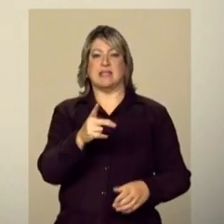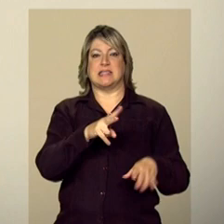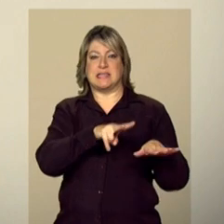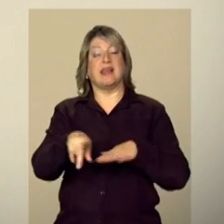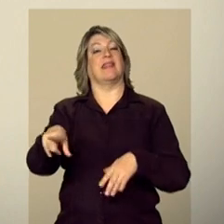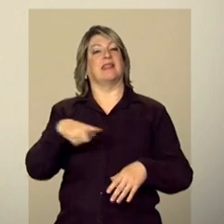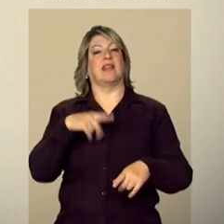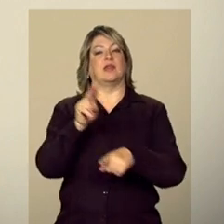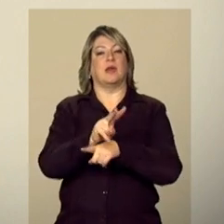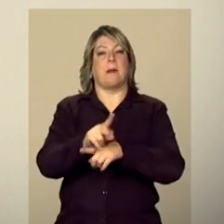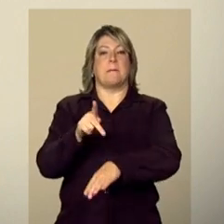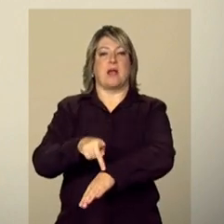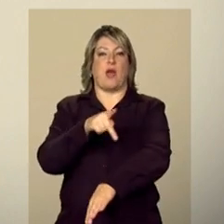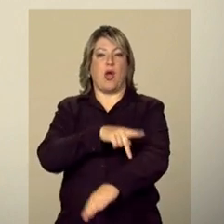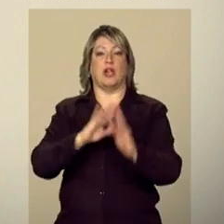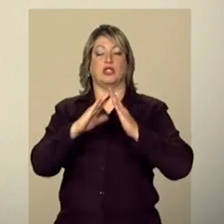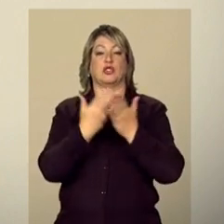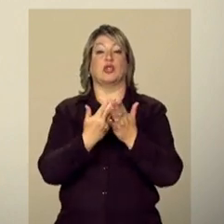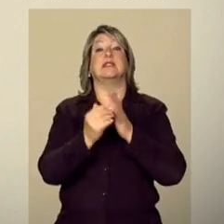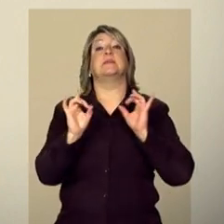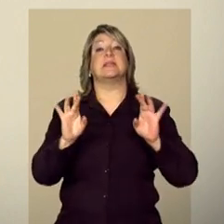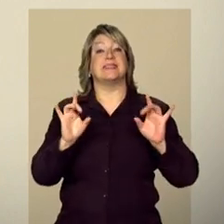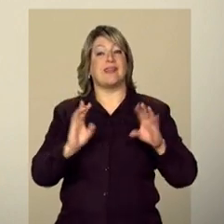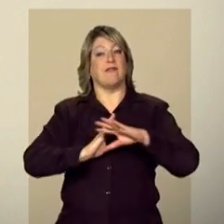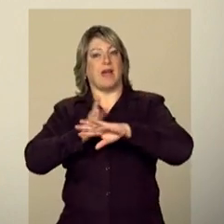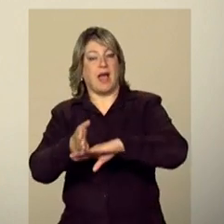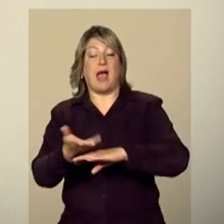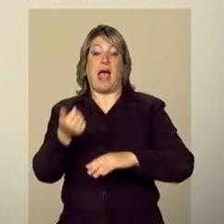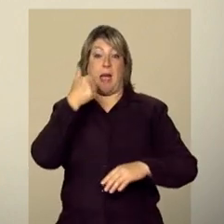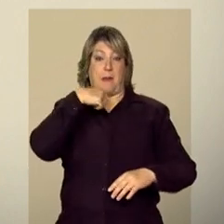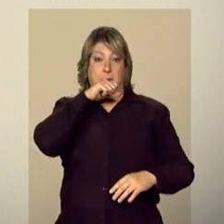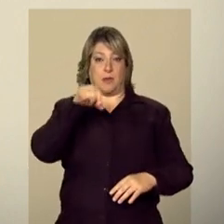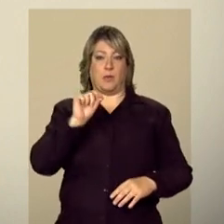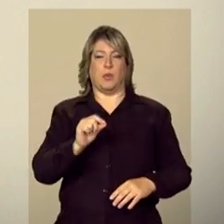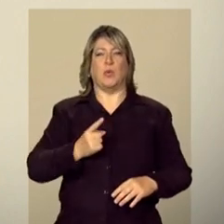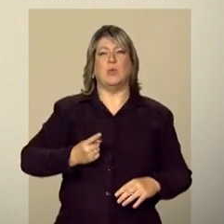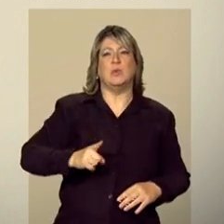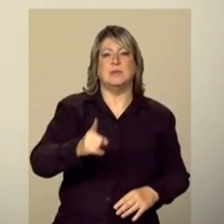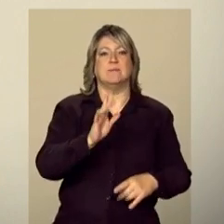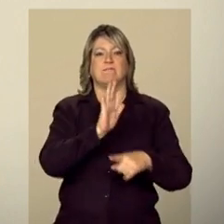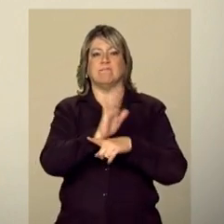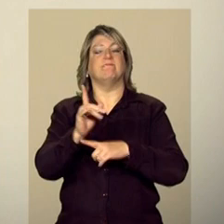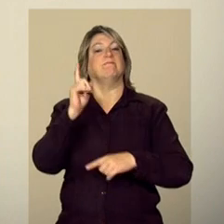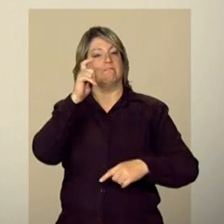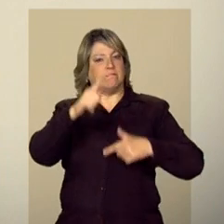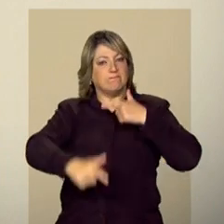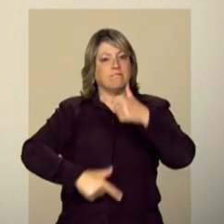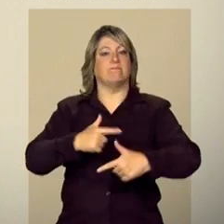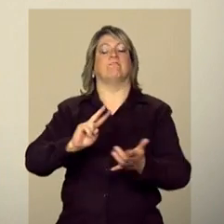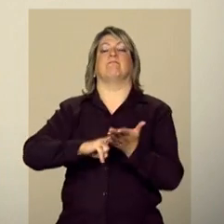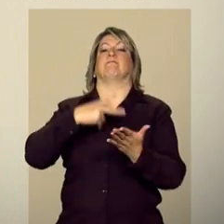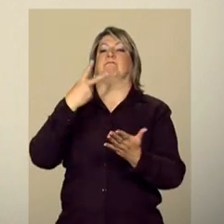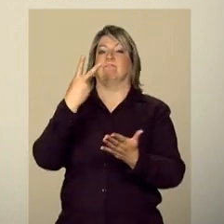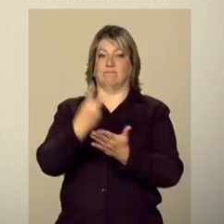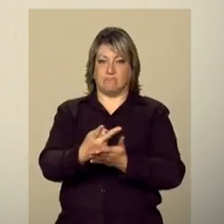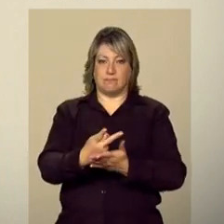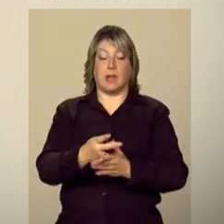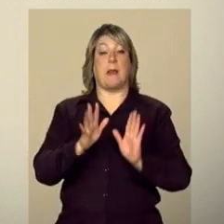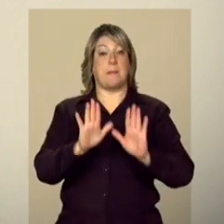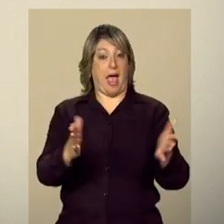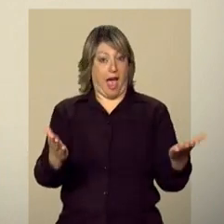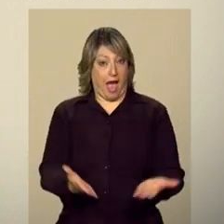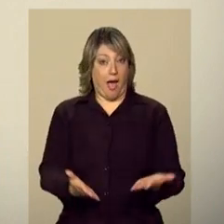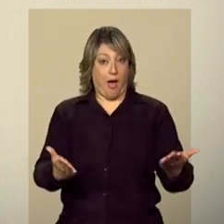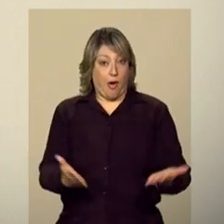acompanhamento pedagógico numa escola especial aí como essa escola é longe da casa dele o sacrifício é dobrado mas